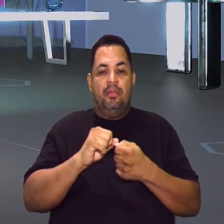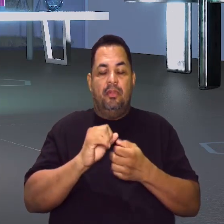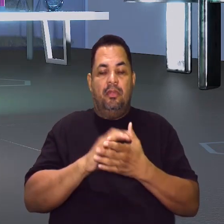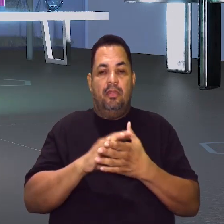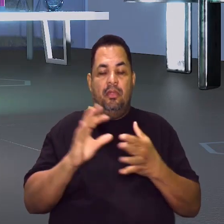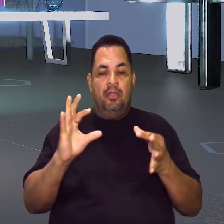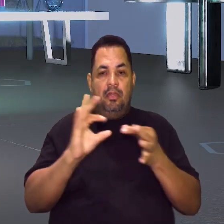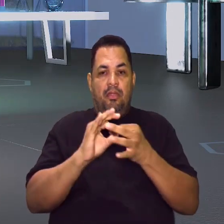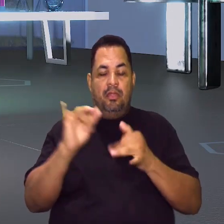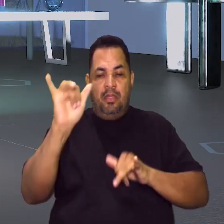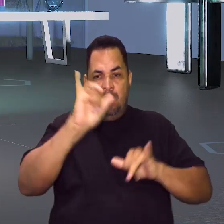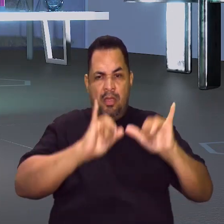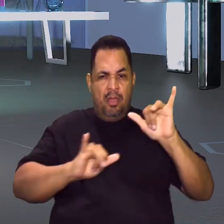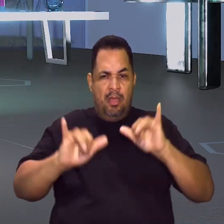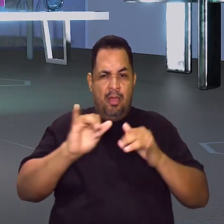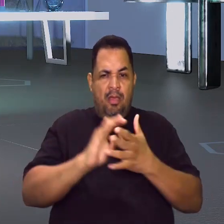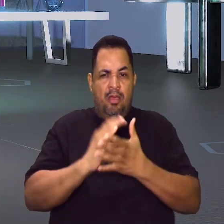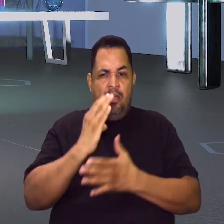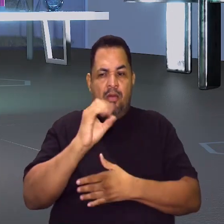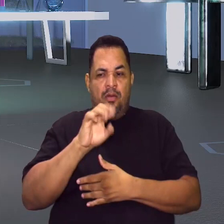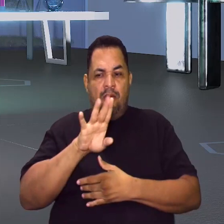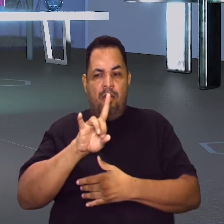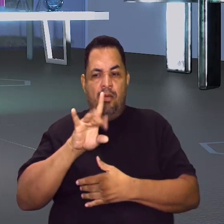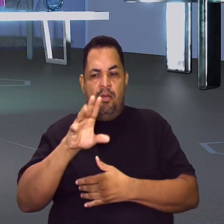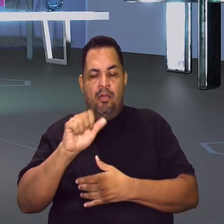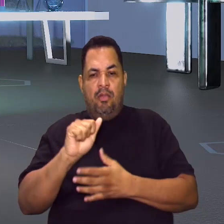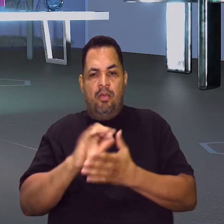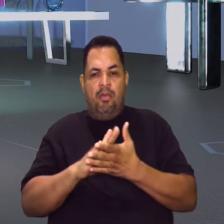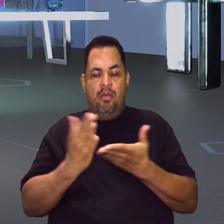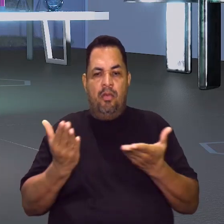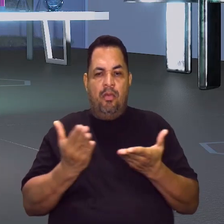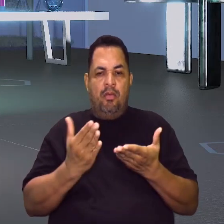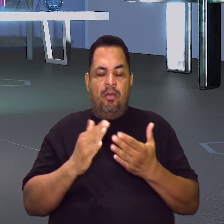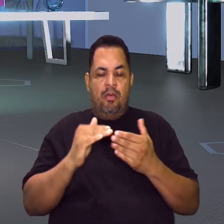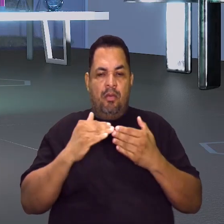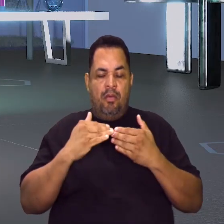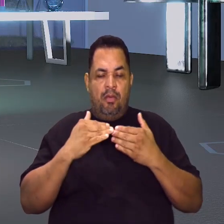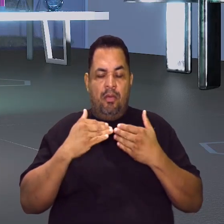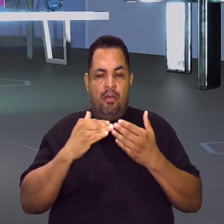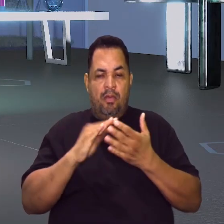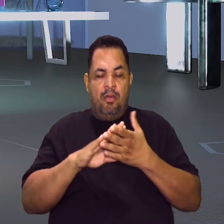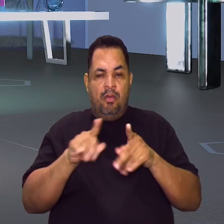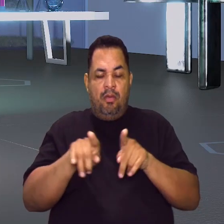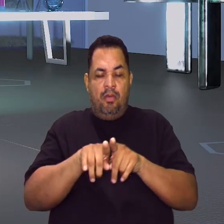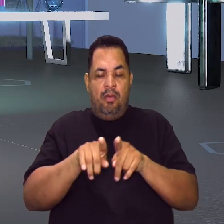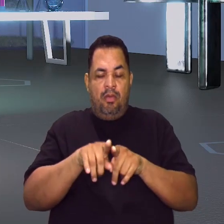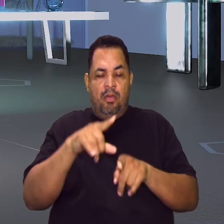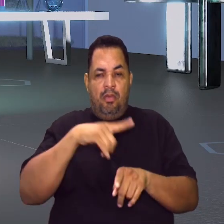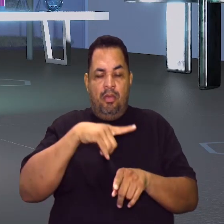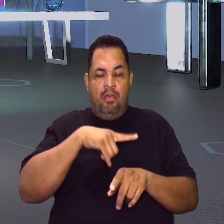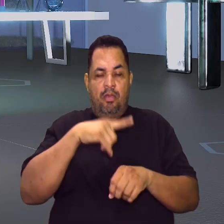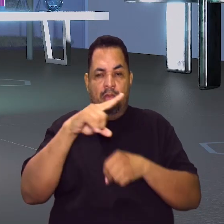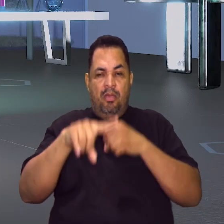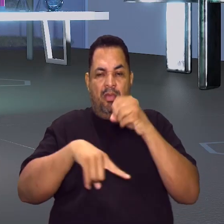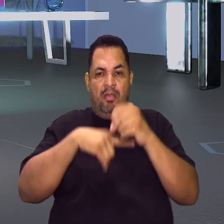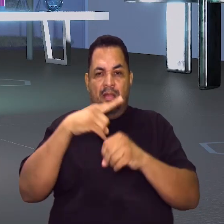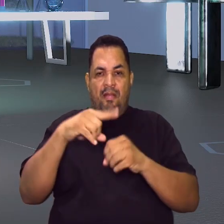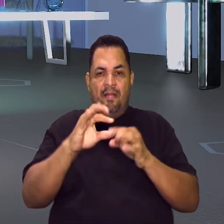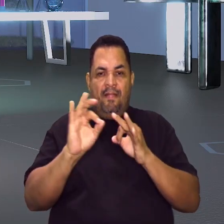químicas. No caso da covalência, é por emparelhamento de elétrons. E tem átomos